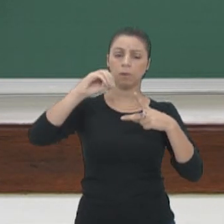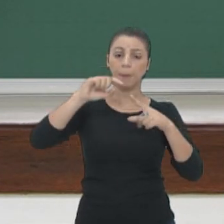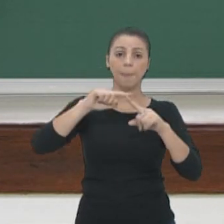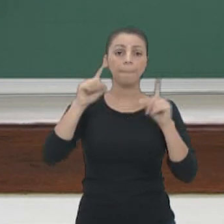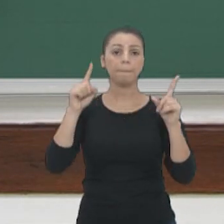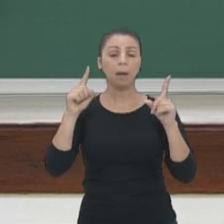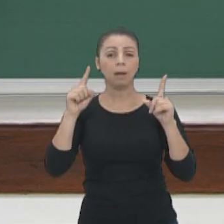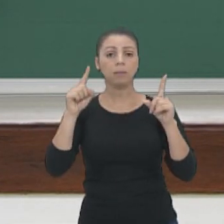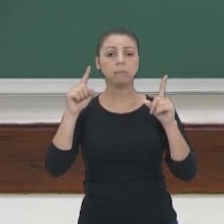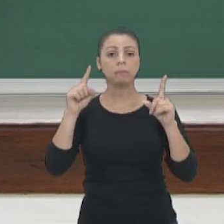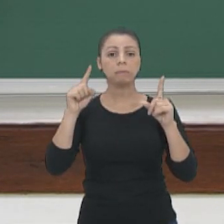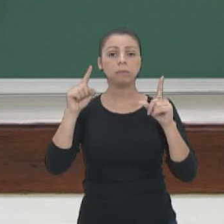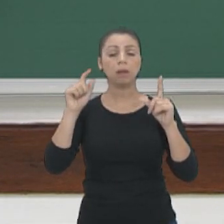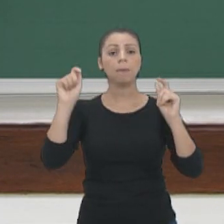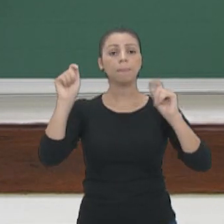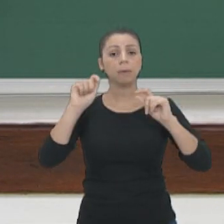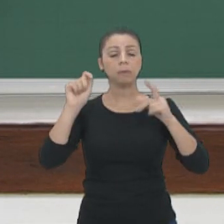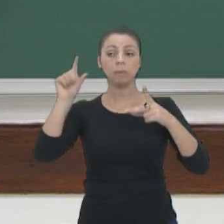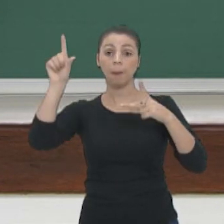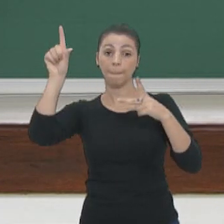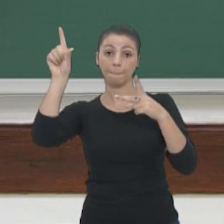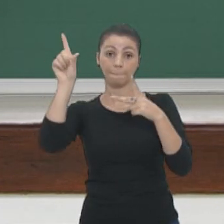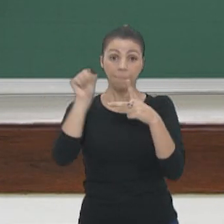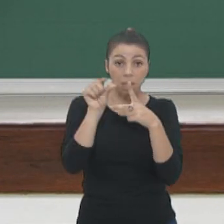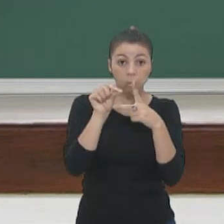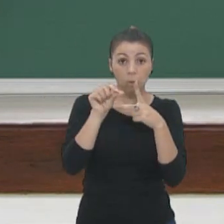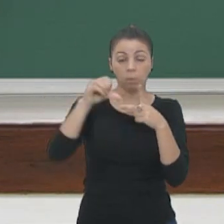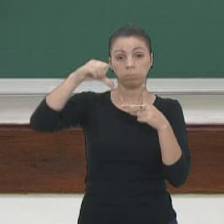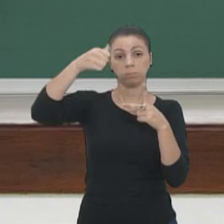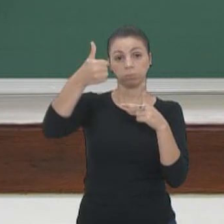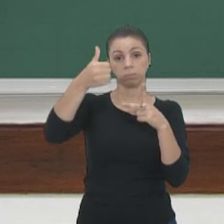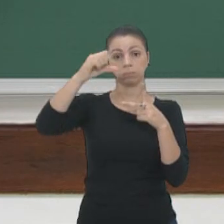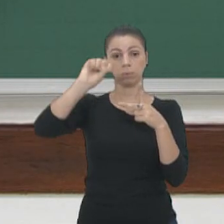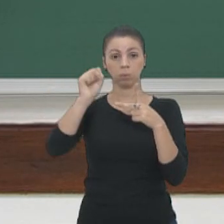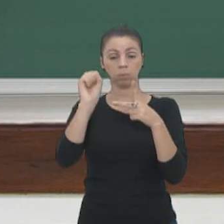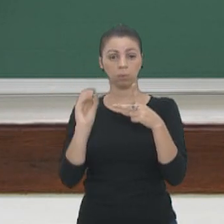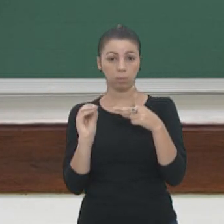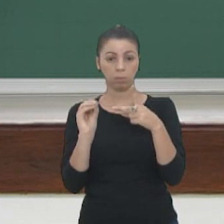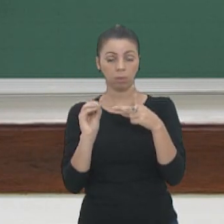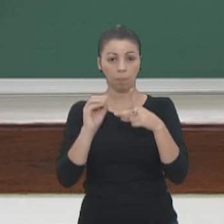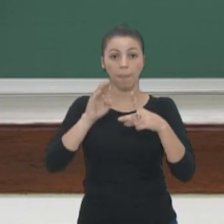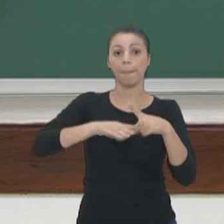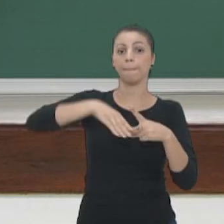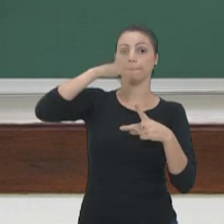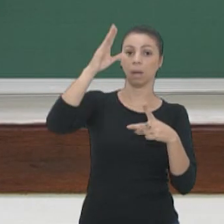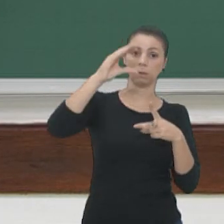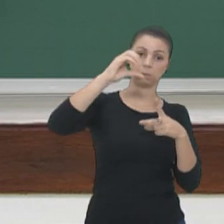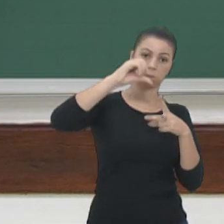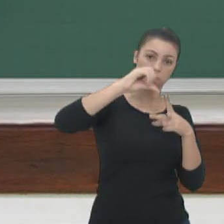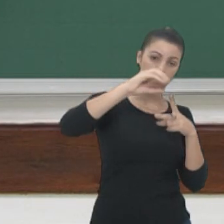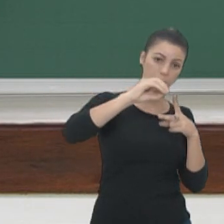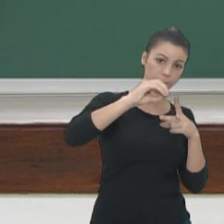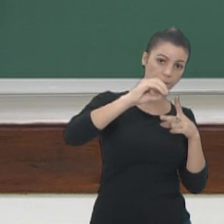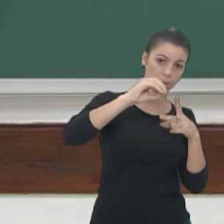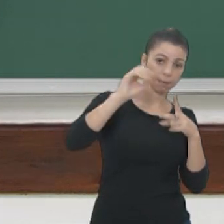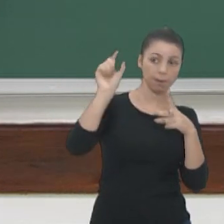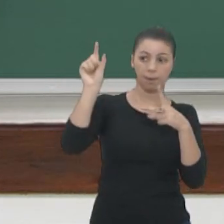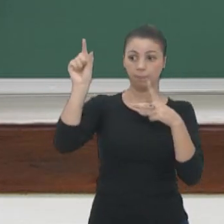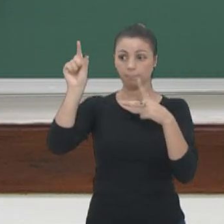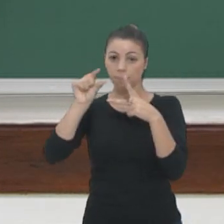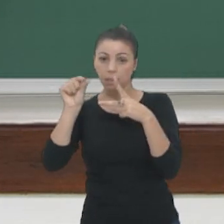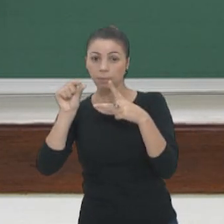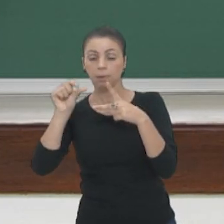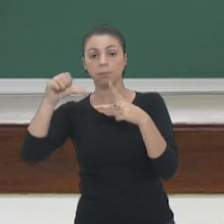ser maior que 180. Então, ele está maior que 90 e menor que